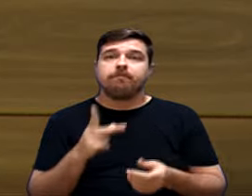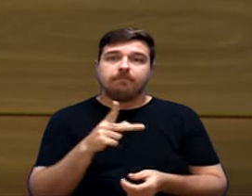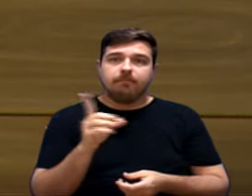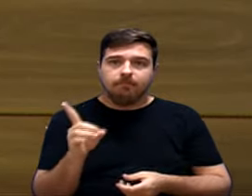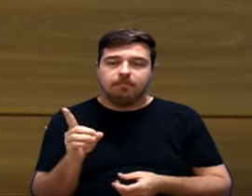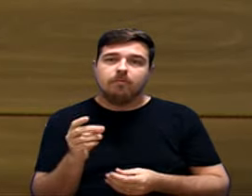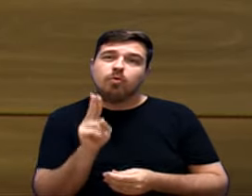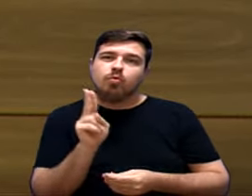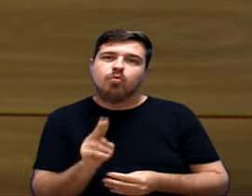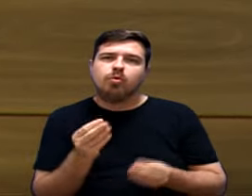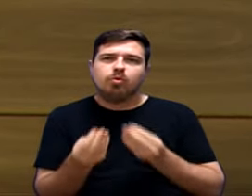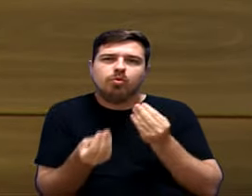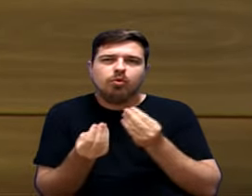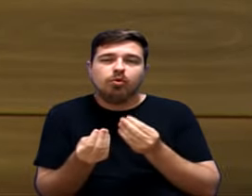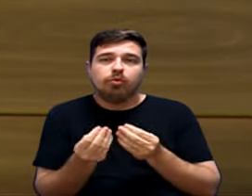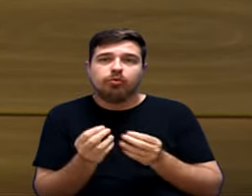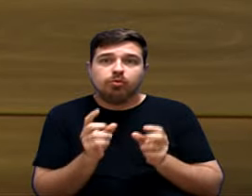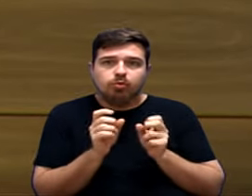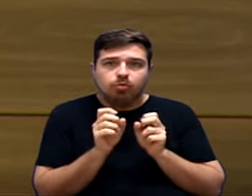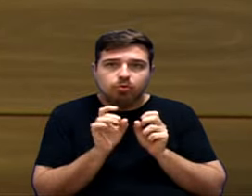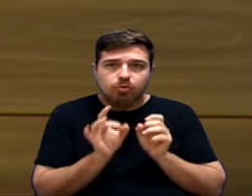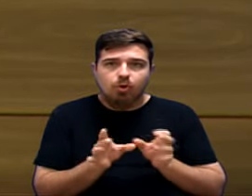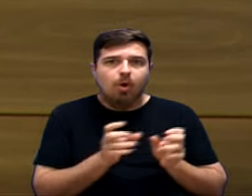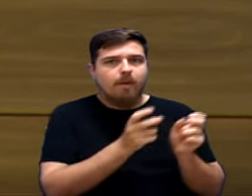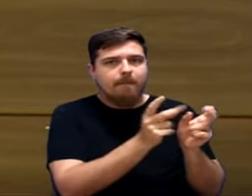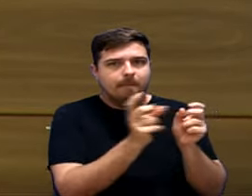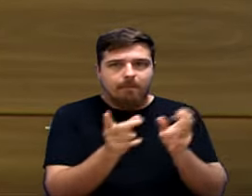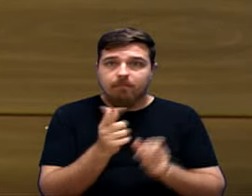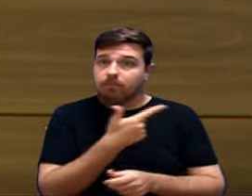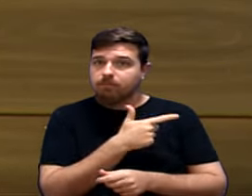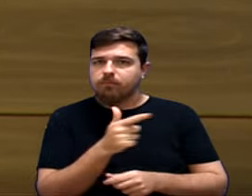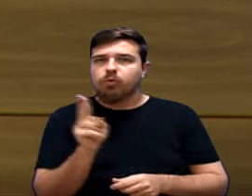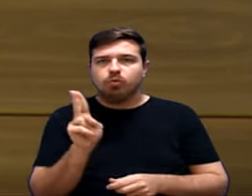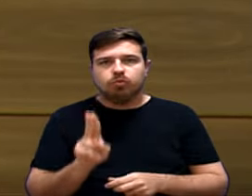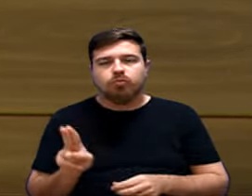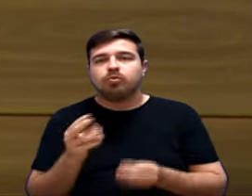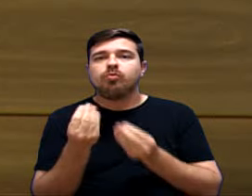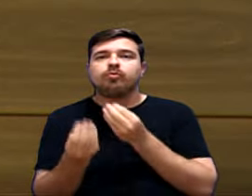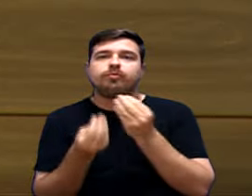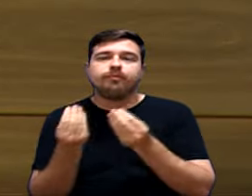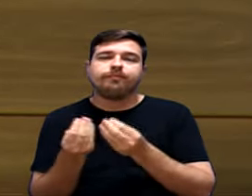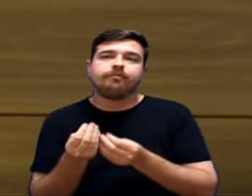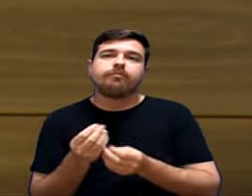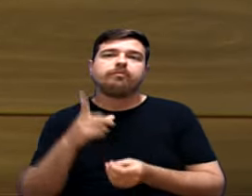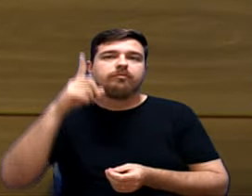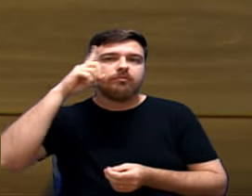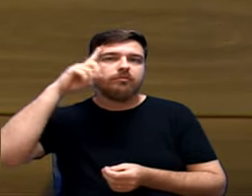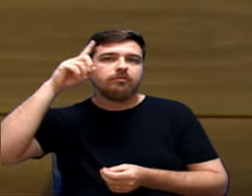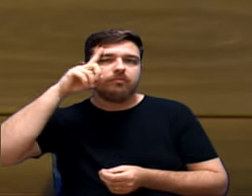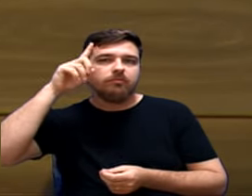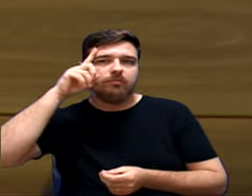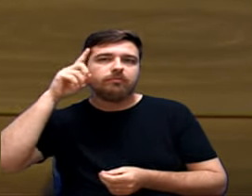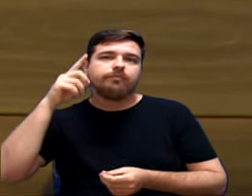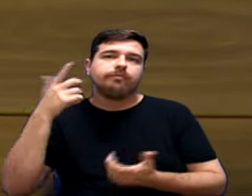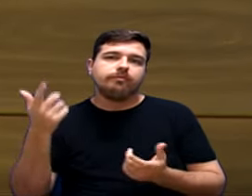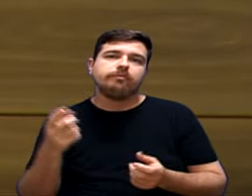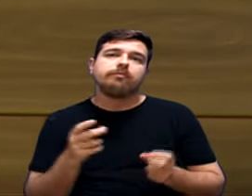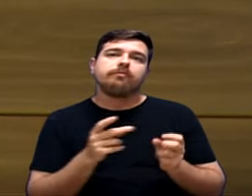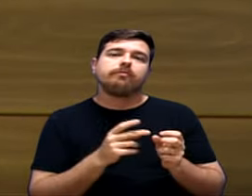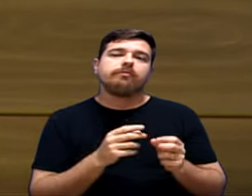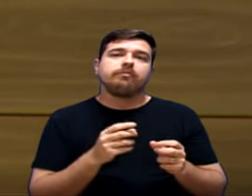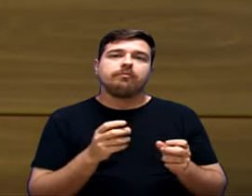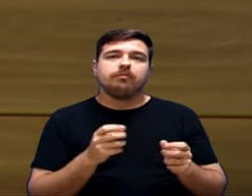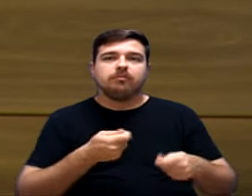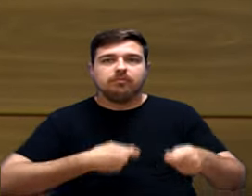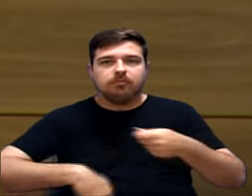diretor não é só o mercado imobiliário e sim também esse uso e do dia a dia né da da do comércio e